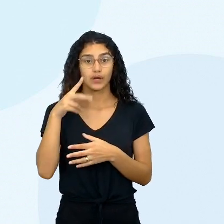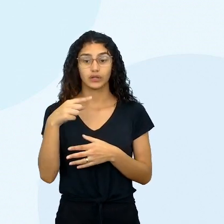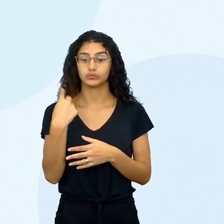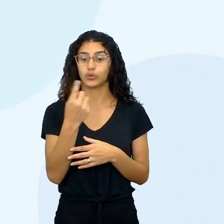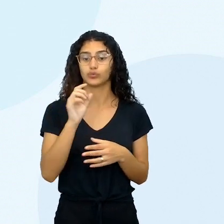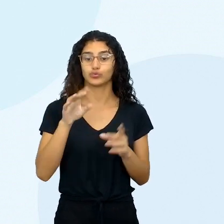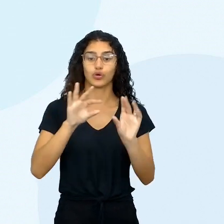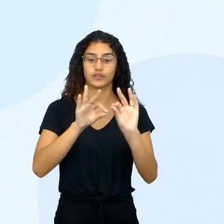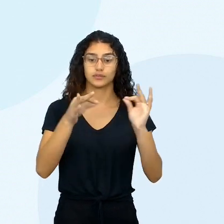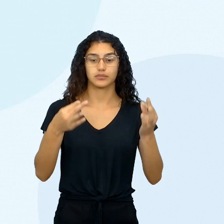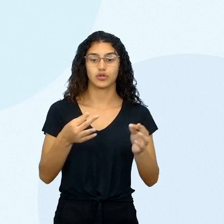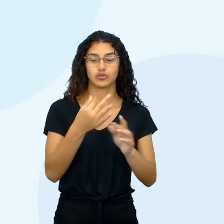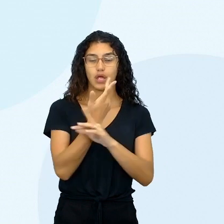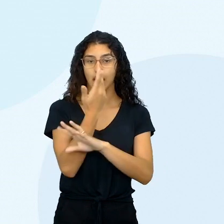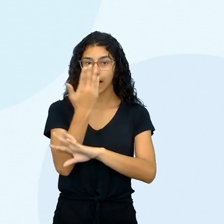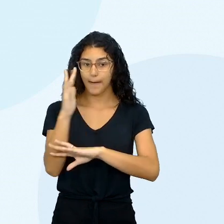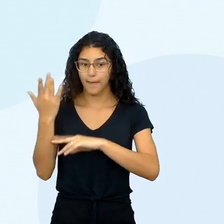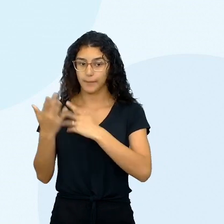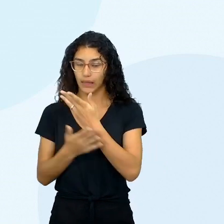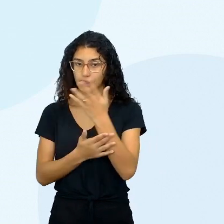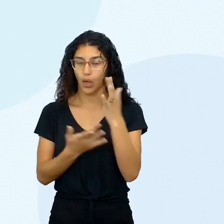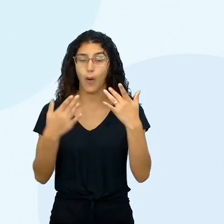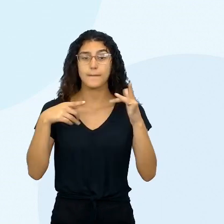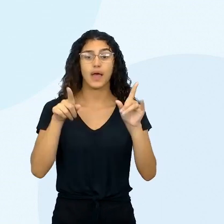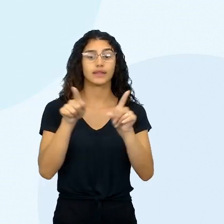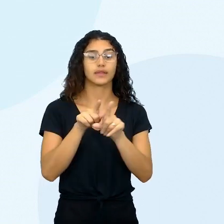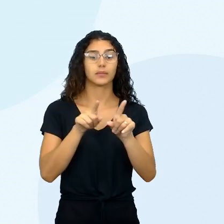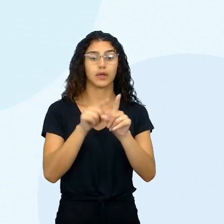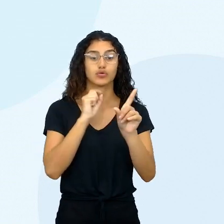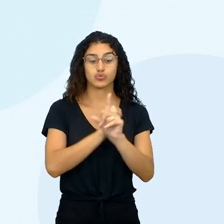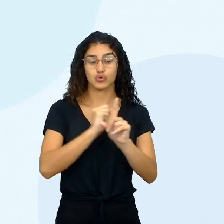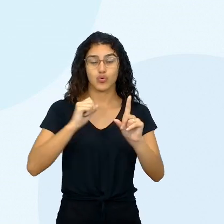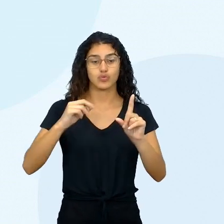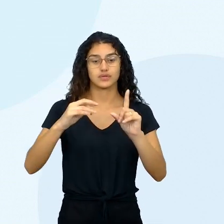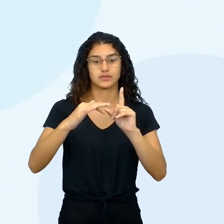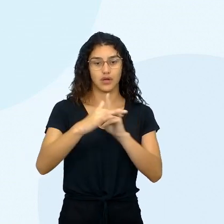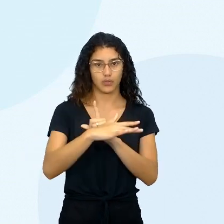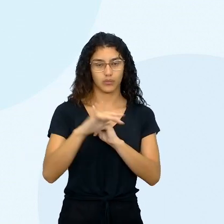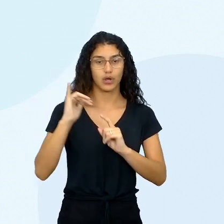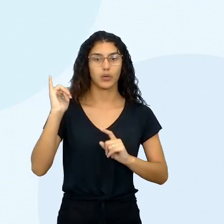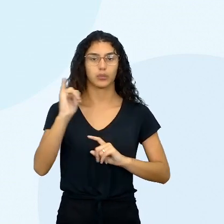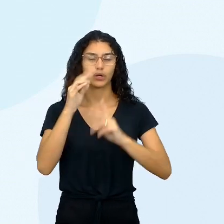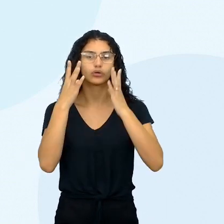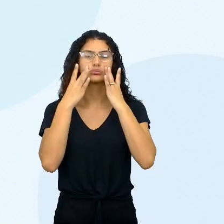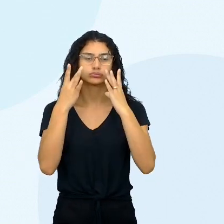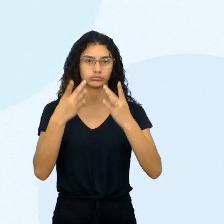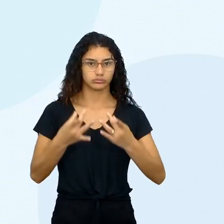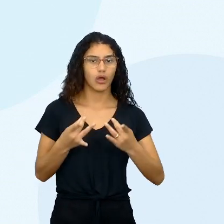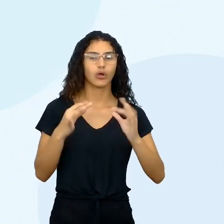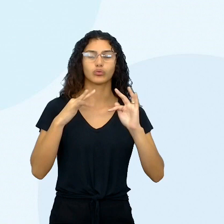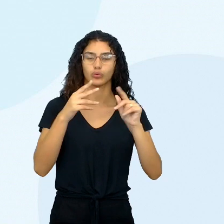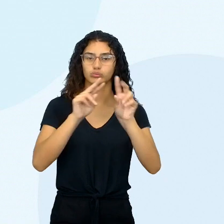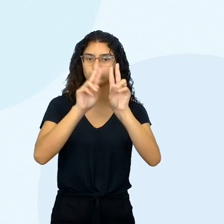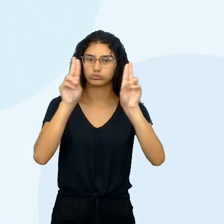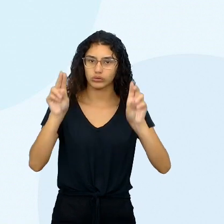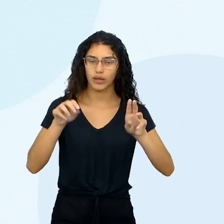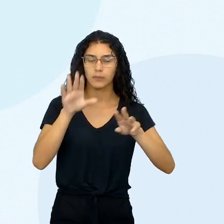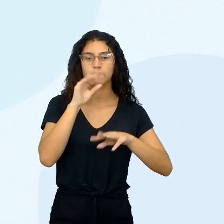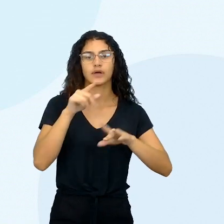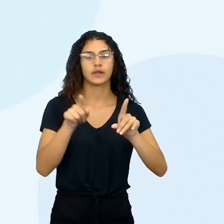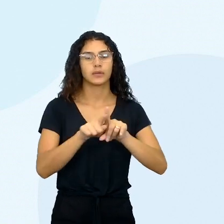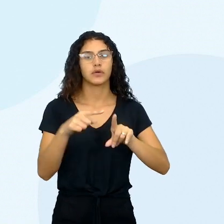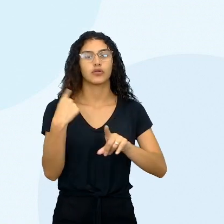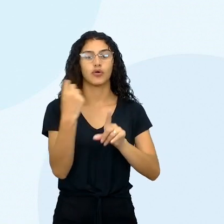são simplesmente ambientais, mas os efeitos também são sociais. É muito importante a gente o tempo todo nessas temáticas falar